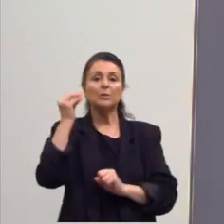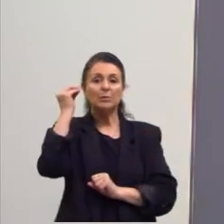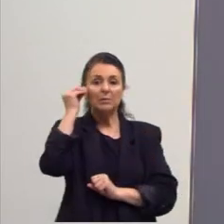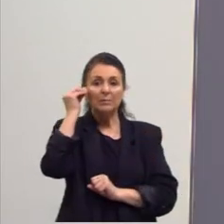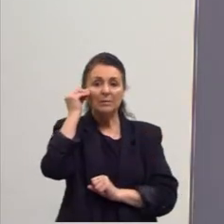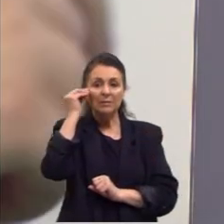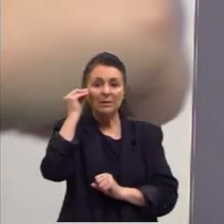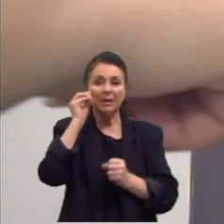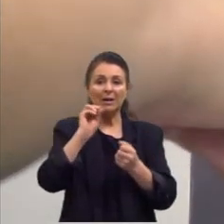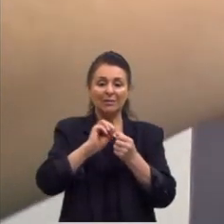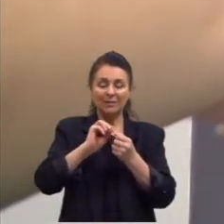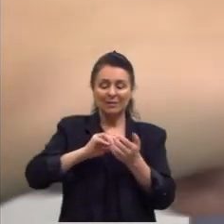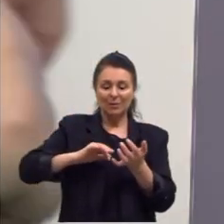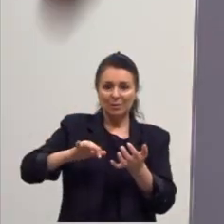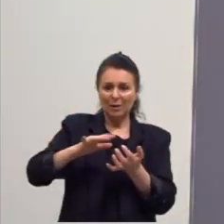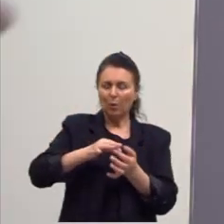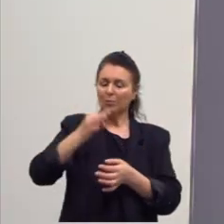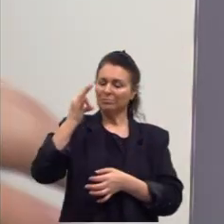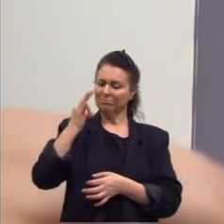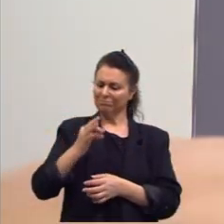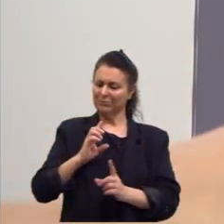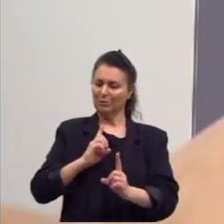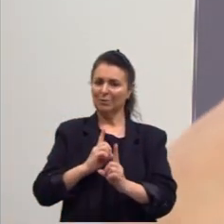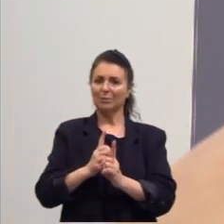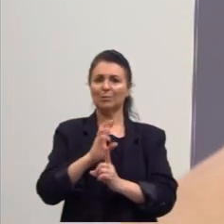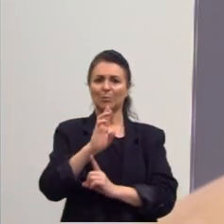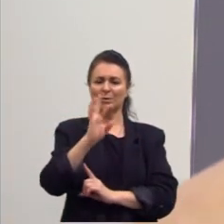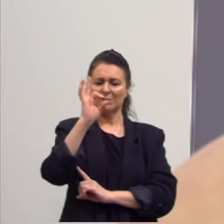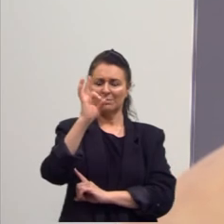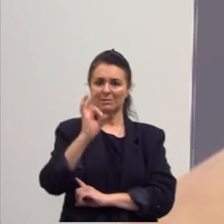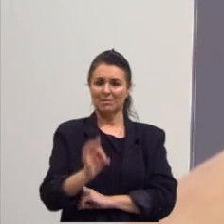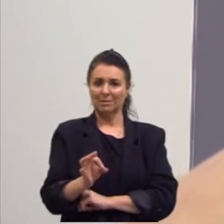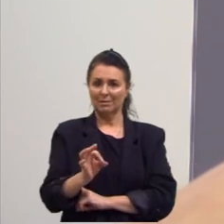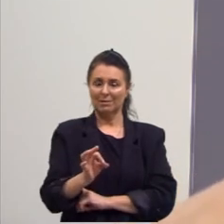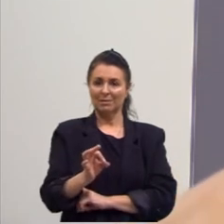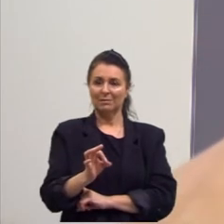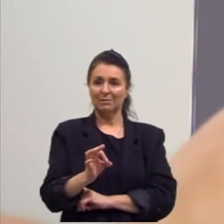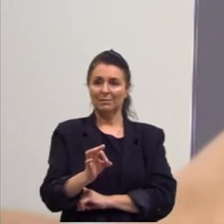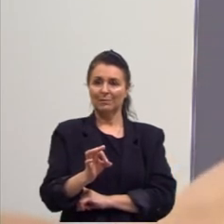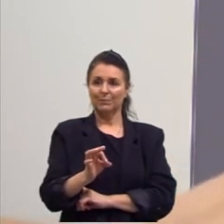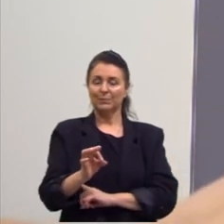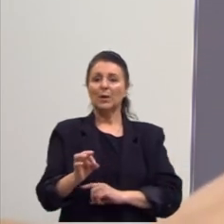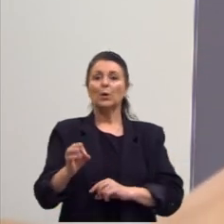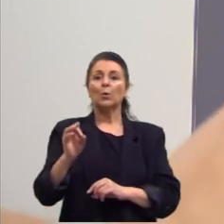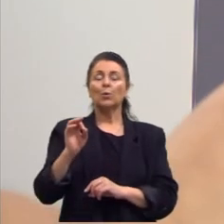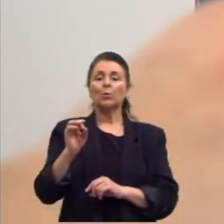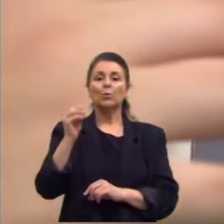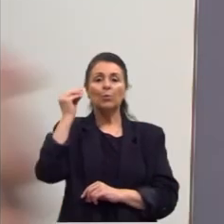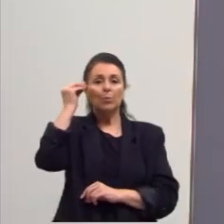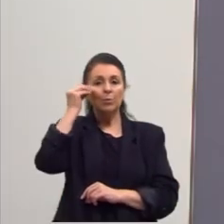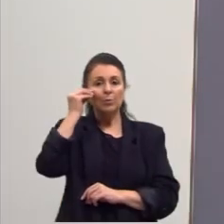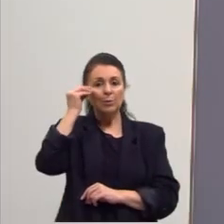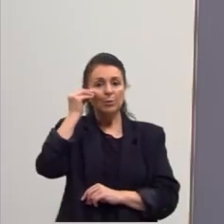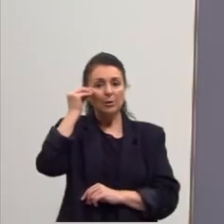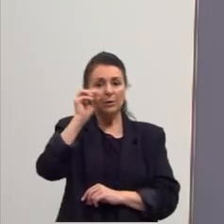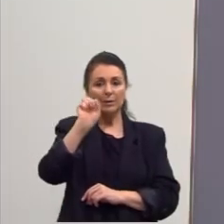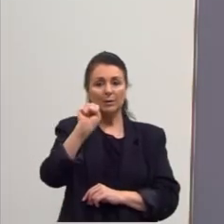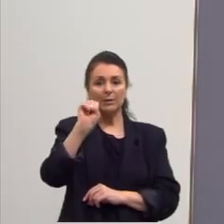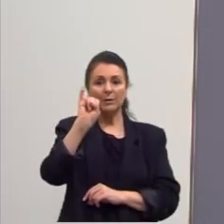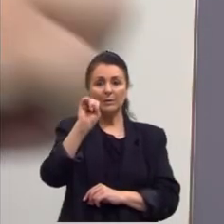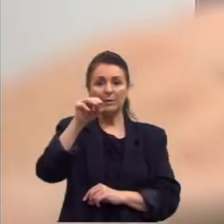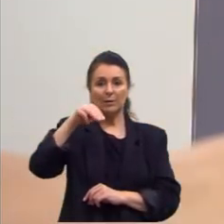fazer o cálculo vai dar certinho correspondente tá e o o simulador que eu mostrei Antes também